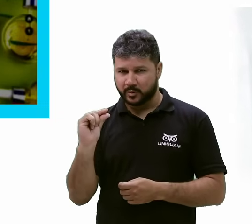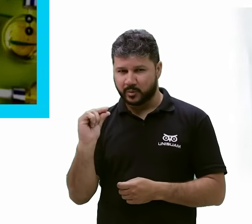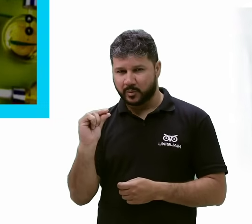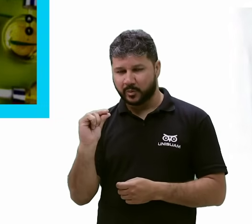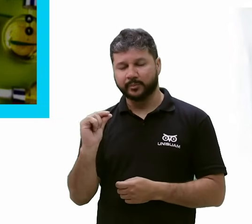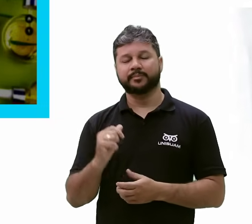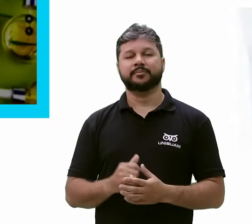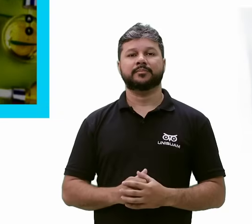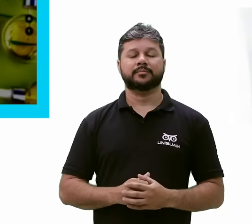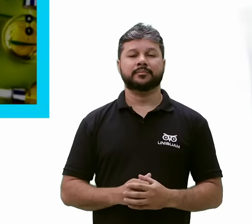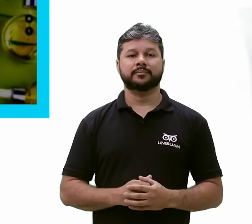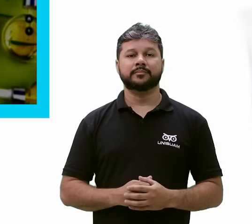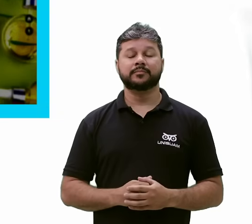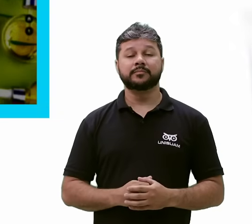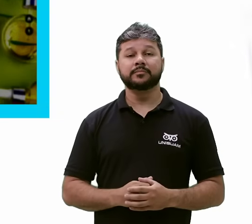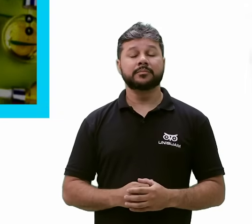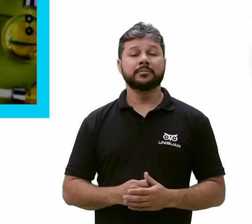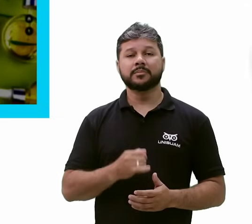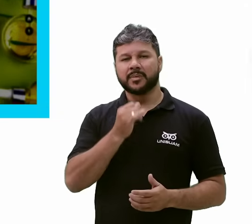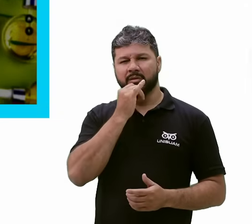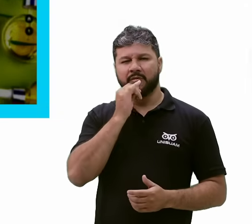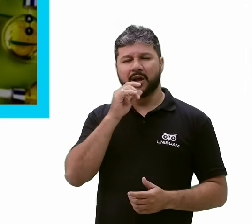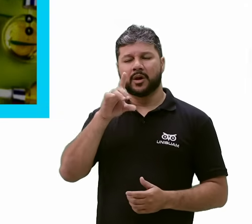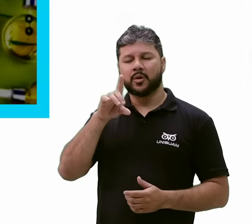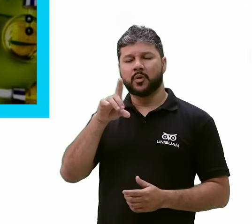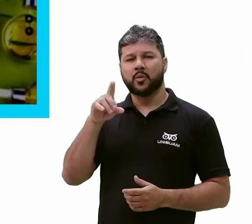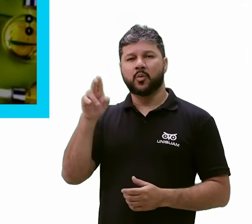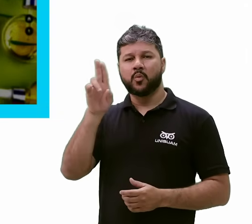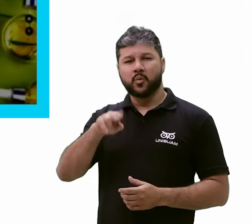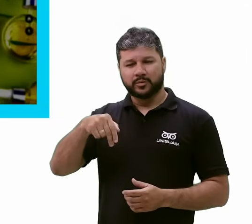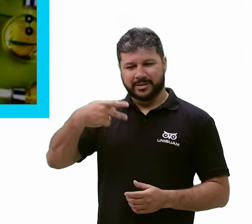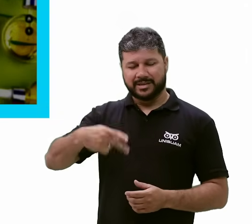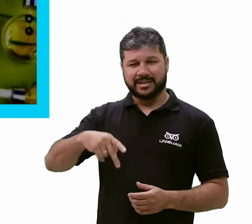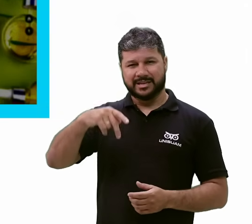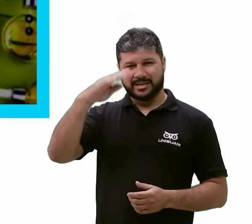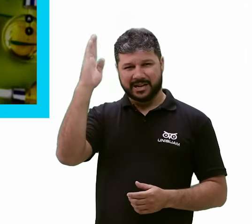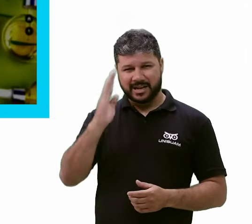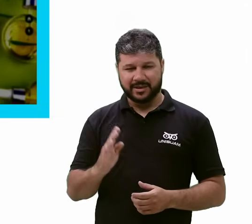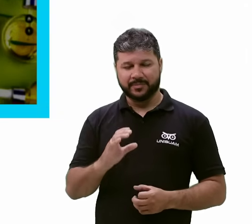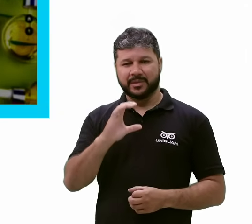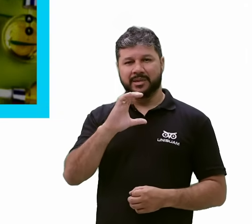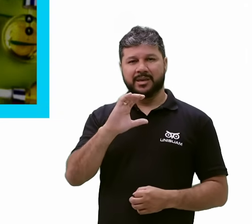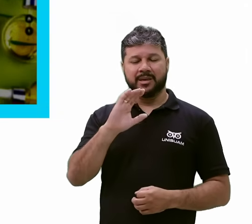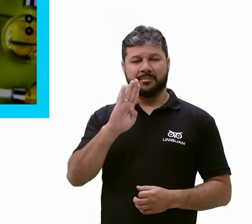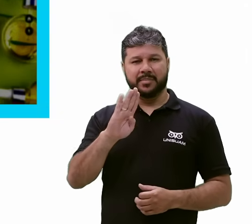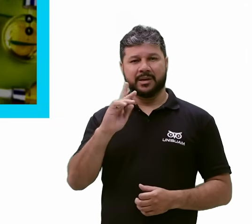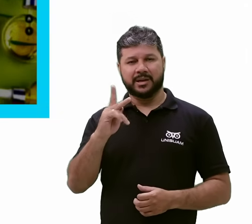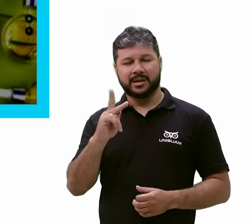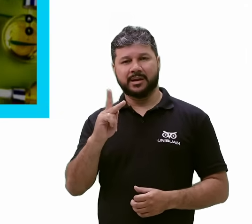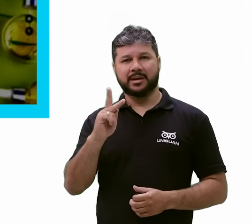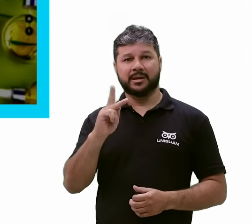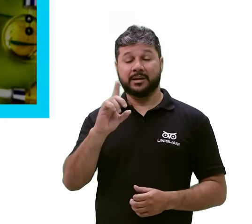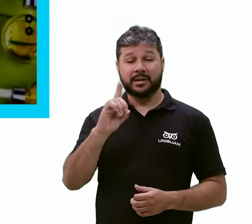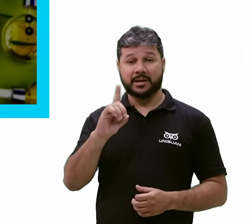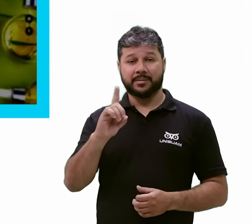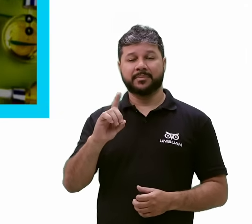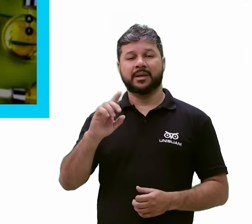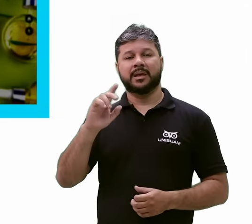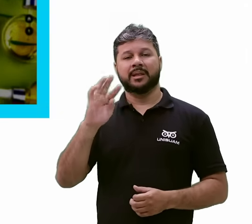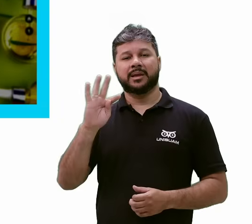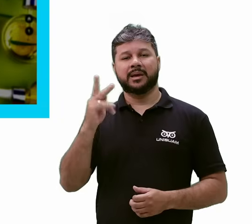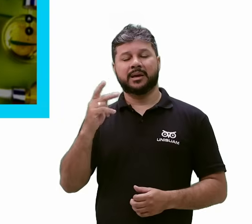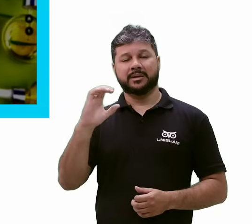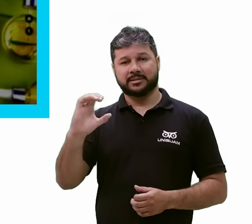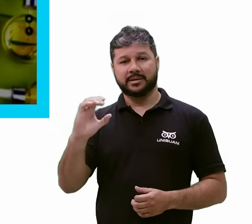menores da substância. Por isso que quando eu falo aqui dose em uso nacional de CBD e THC, eu trago